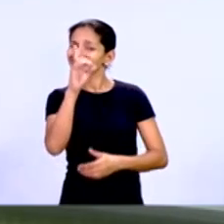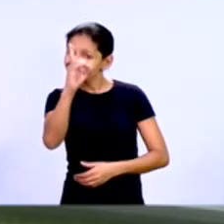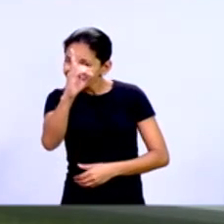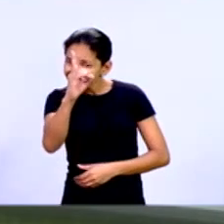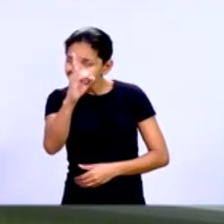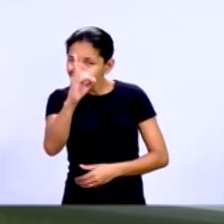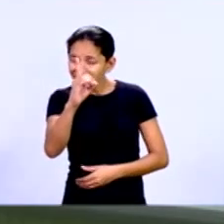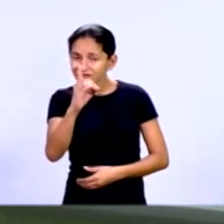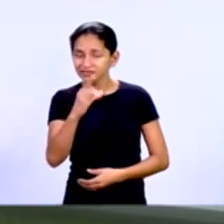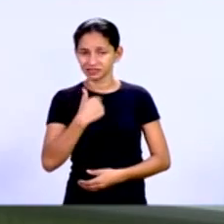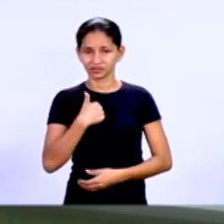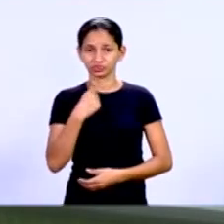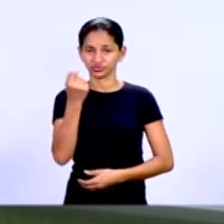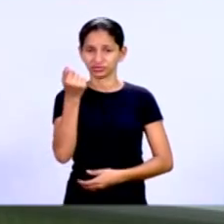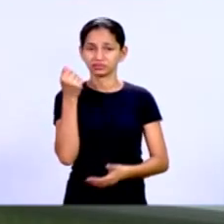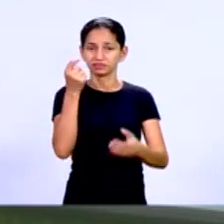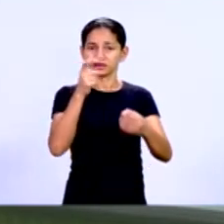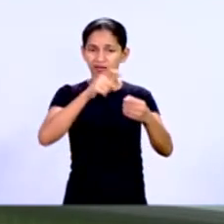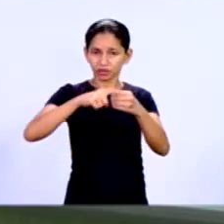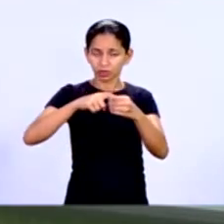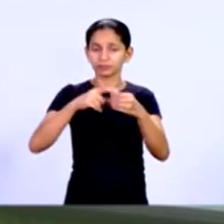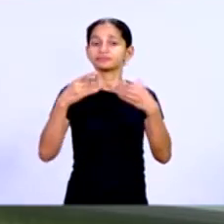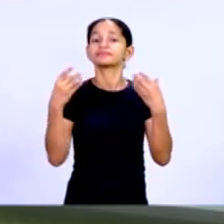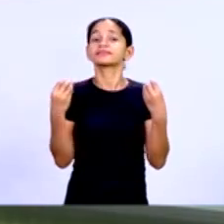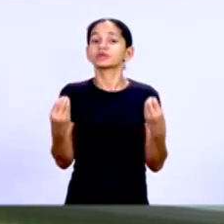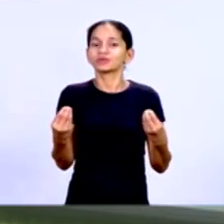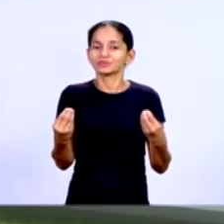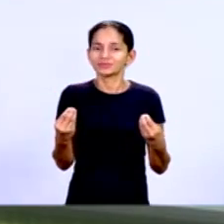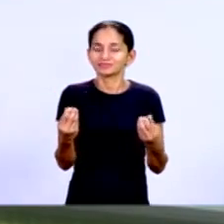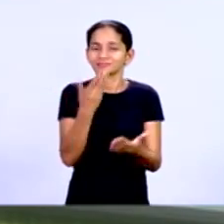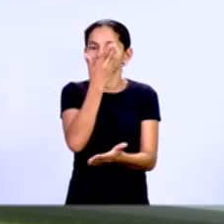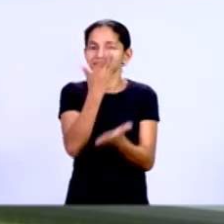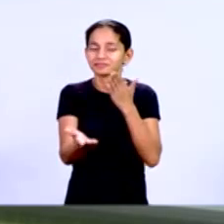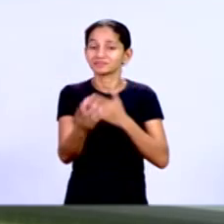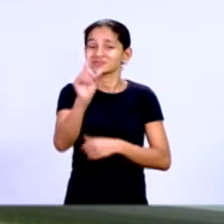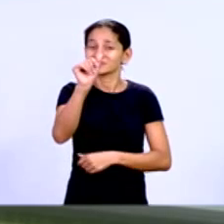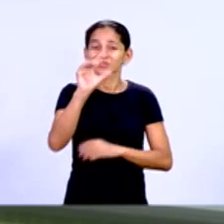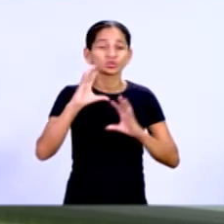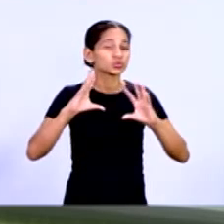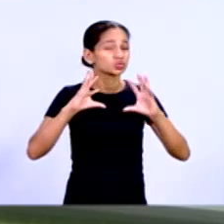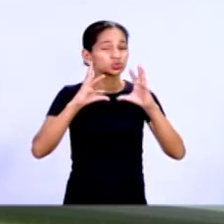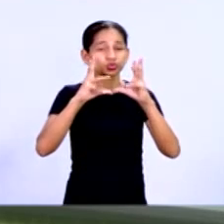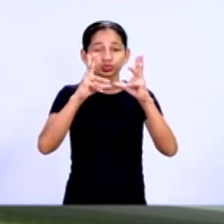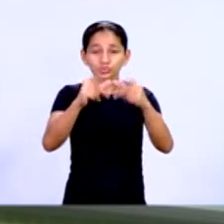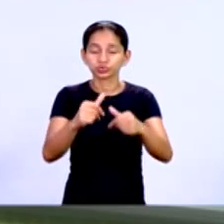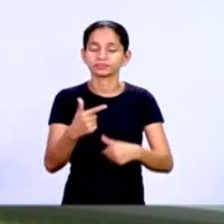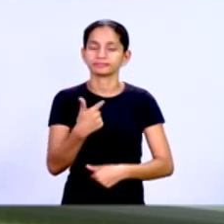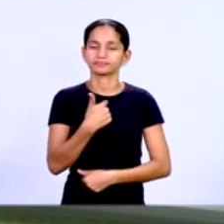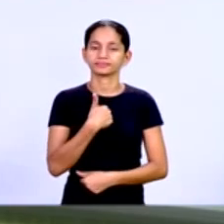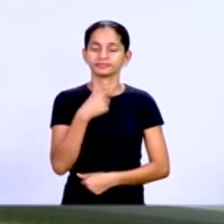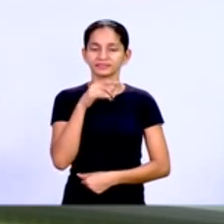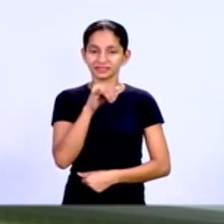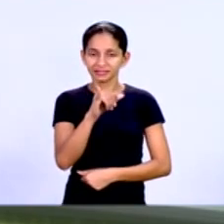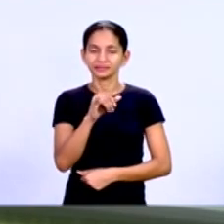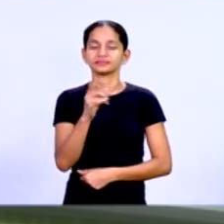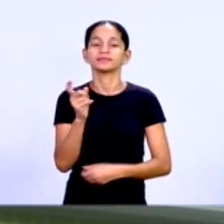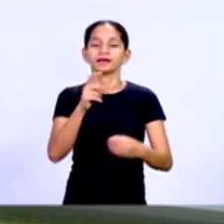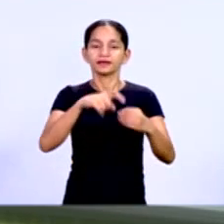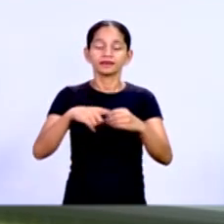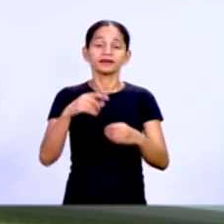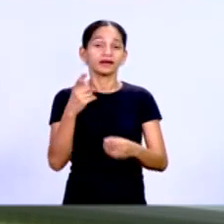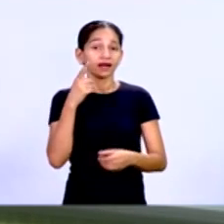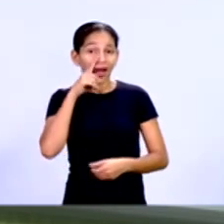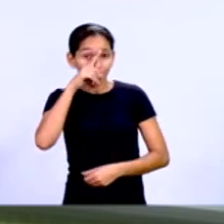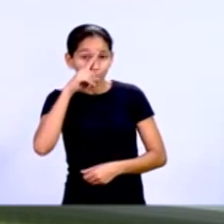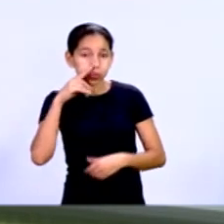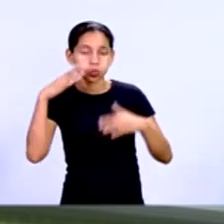tudo que você investiu. Agora, tem o outro lado, né? Quanto mais risco você corre, maior